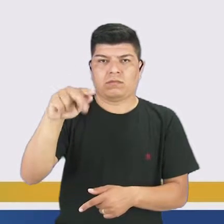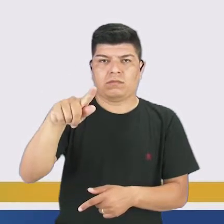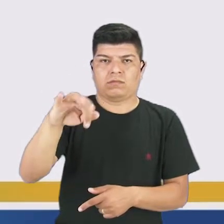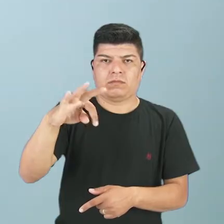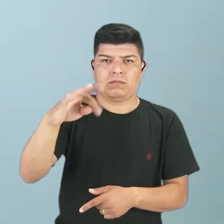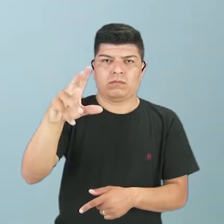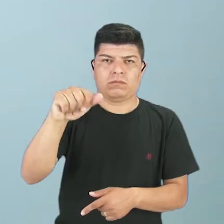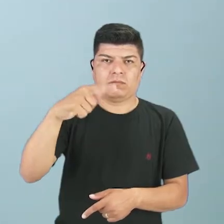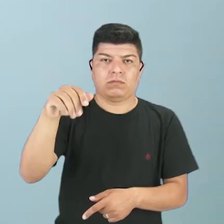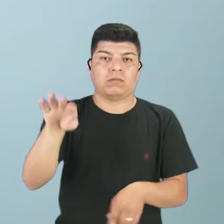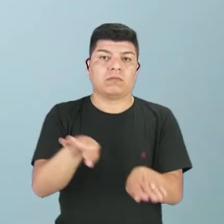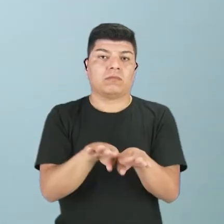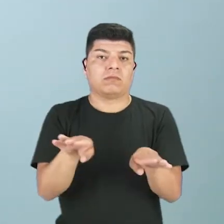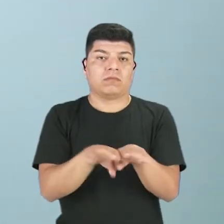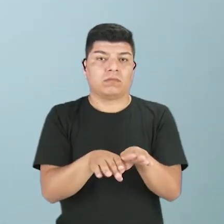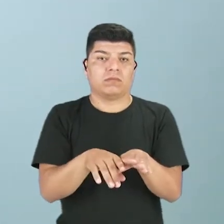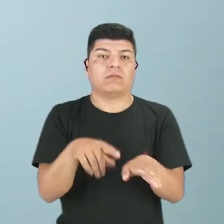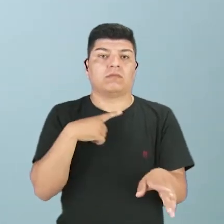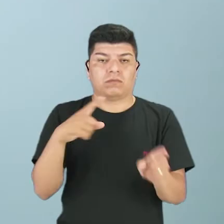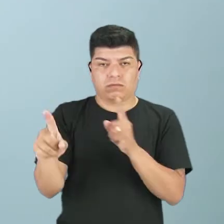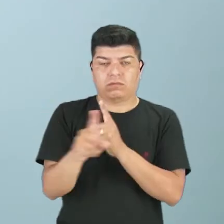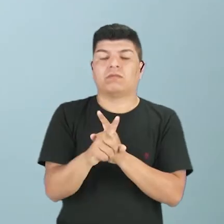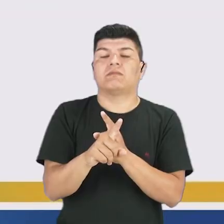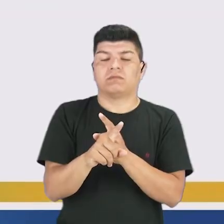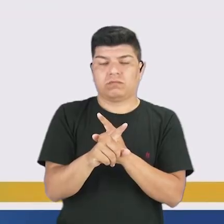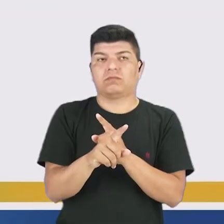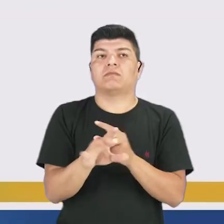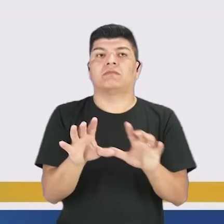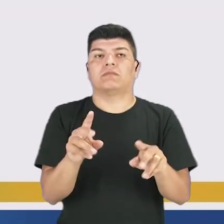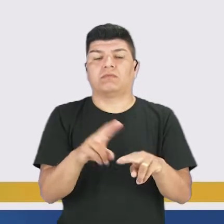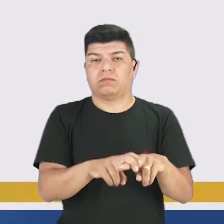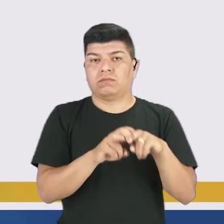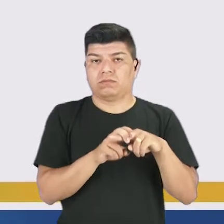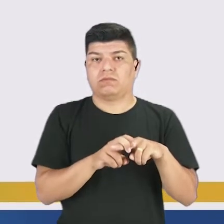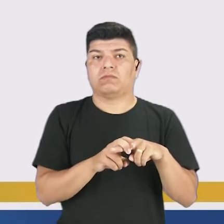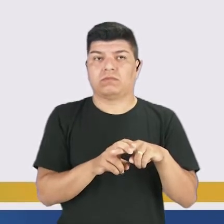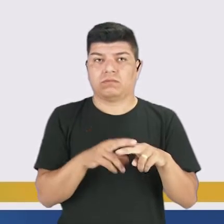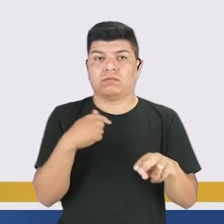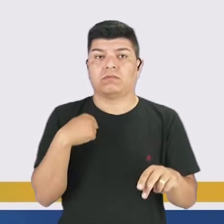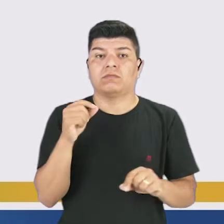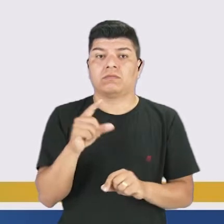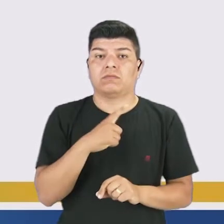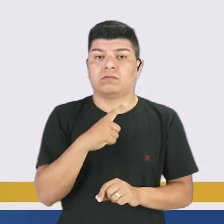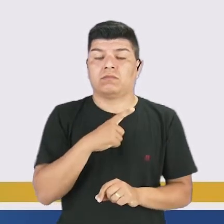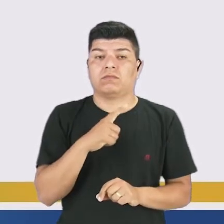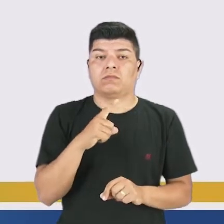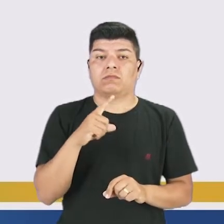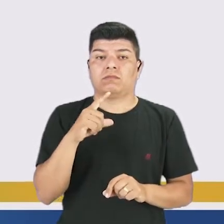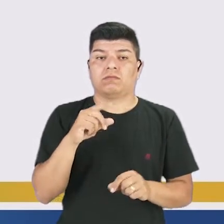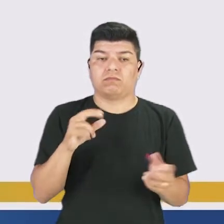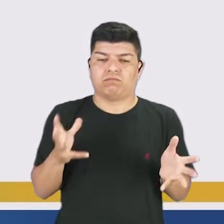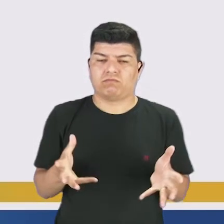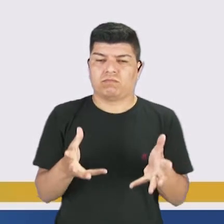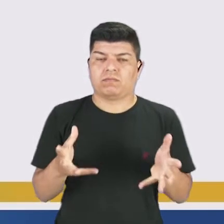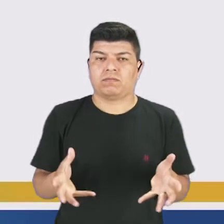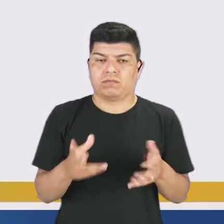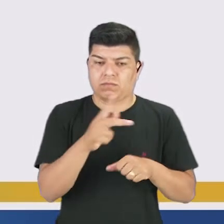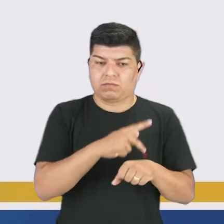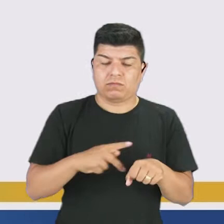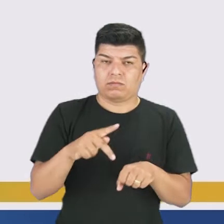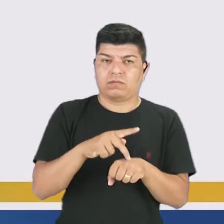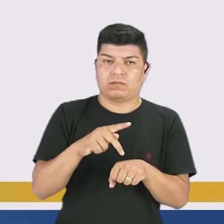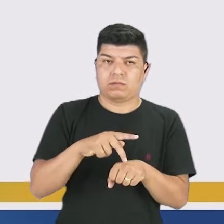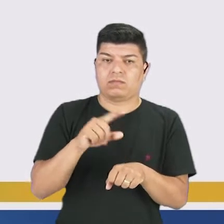encontro indireto dessas nações. Então, passaram a exercer grande influência sobre os países